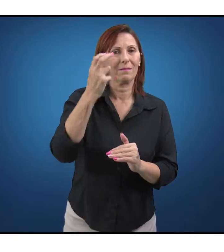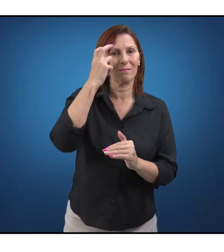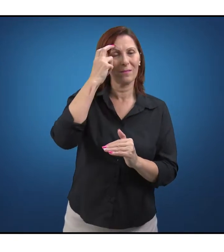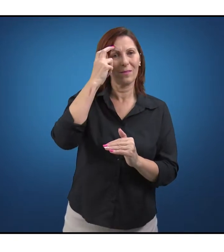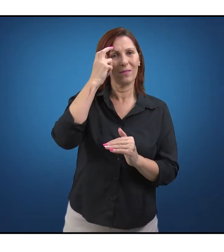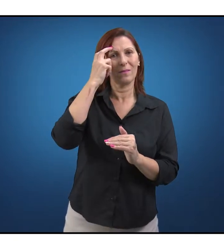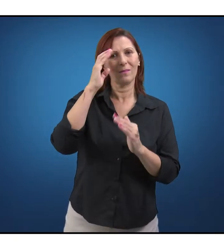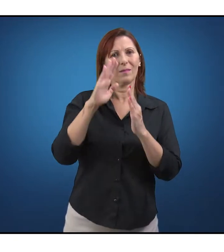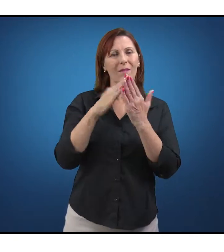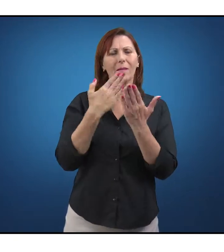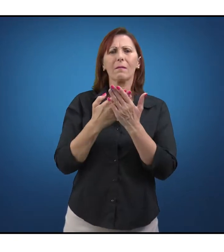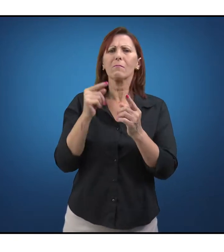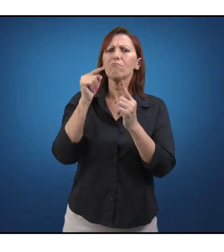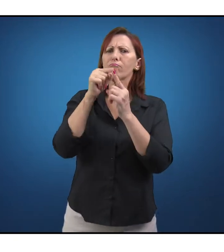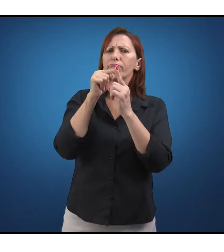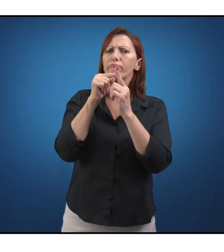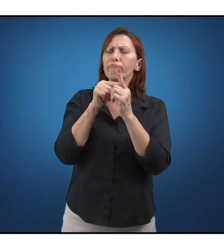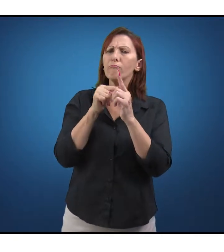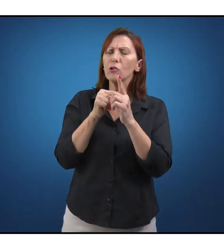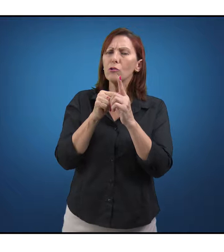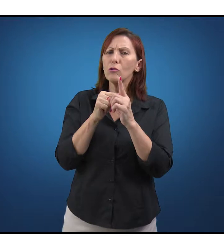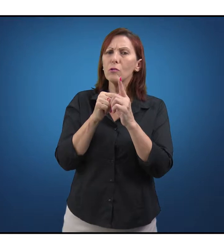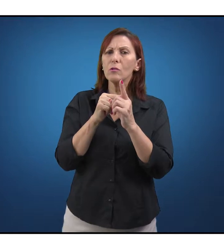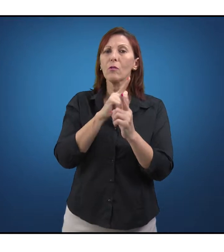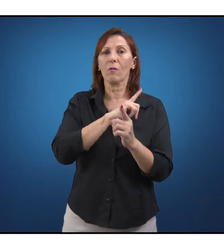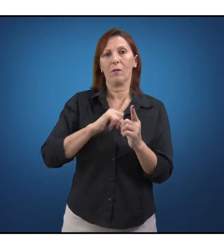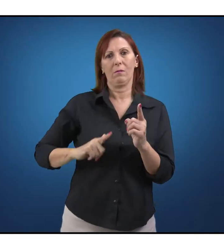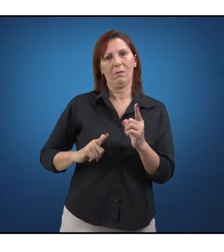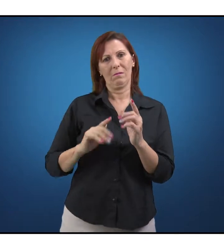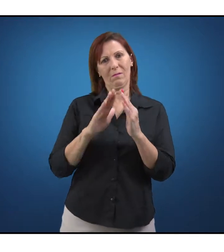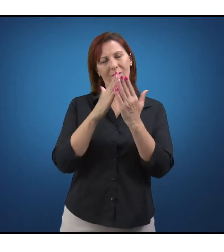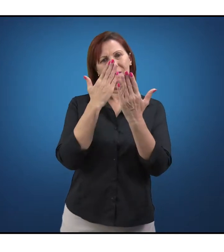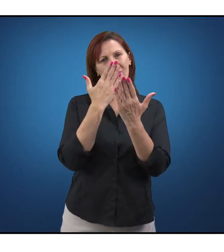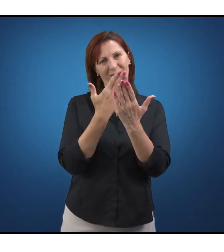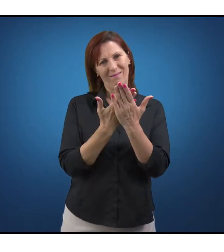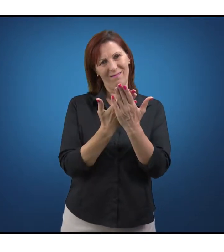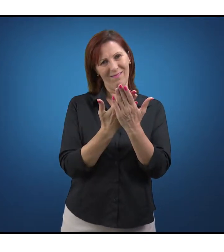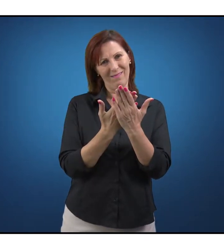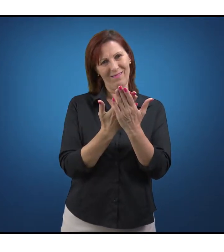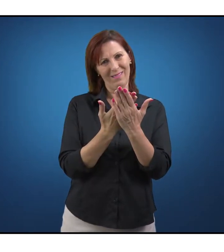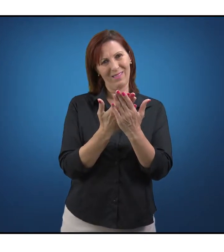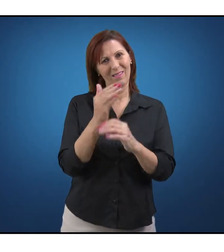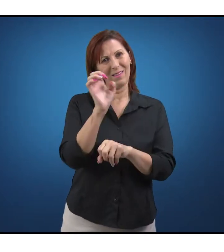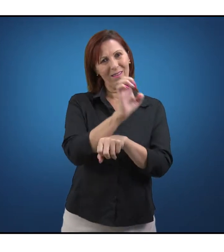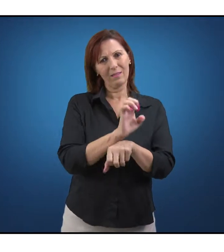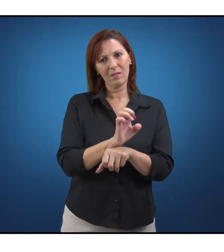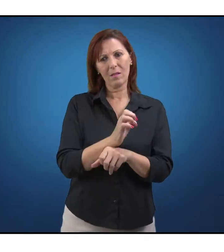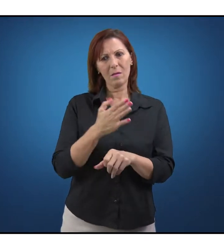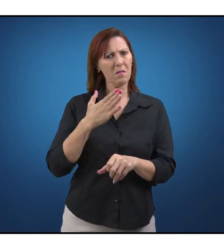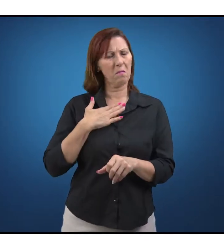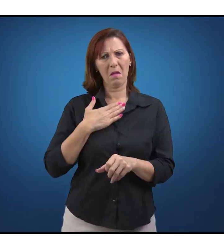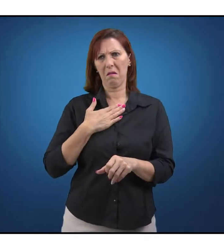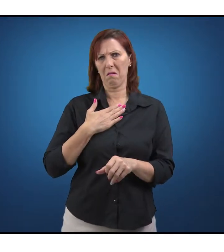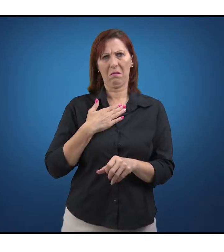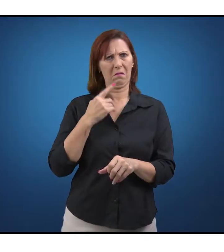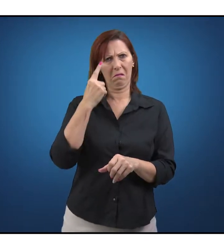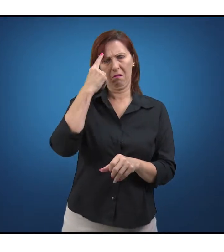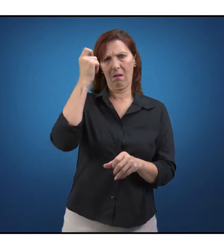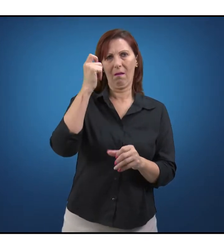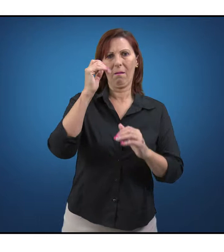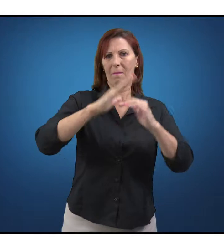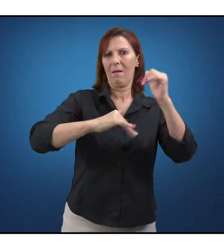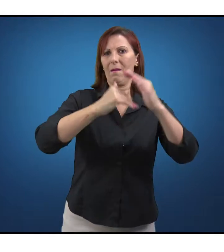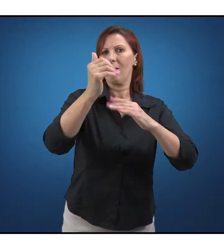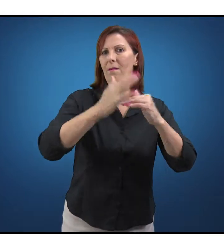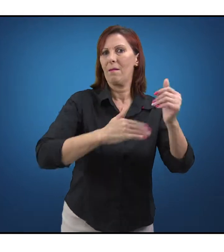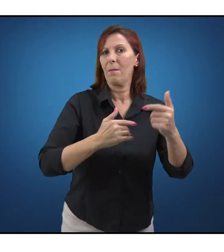Que tipo de governo é esse? Seria um governo de Estado. Porque eu não estou colocando os meus ideais, as minhas ideias em prática, e